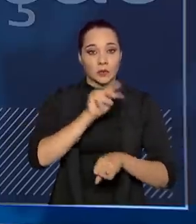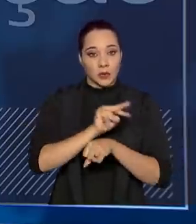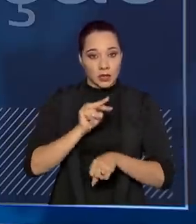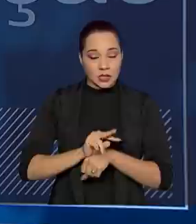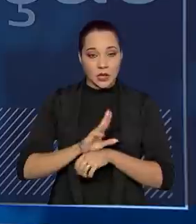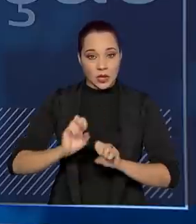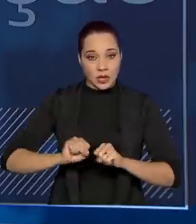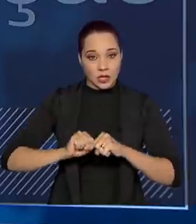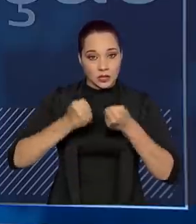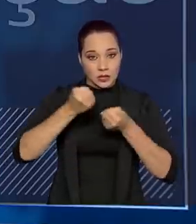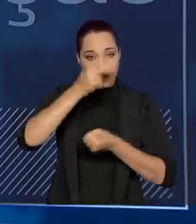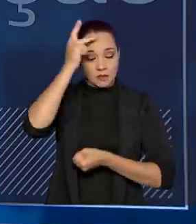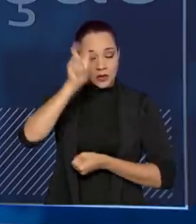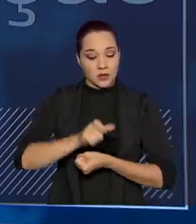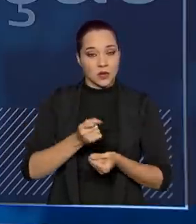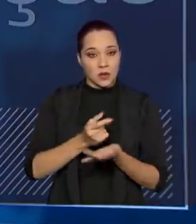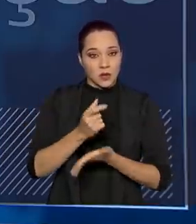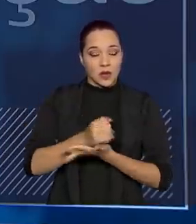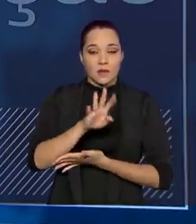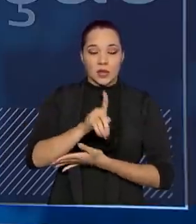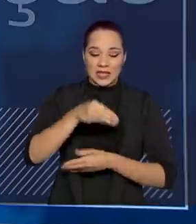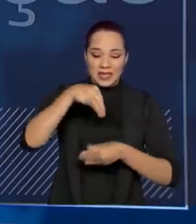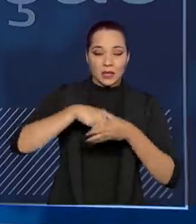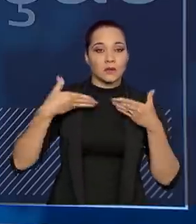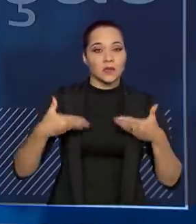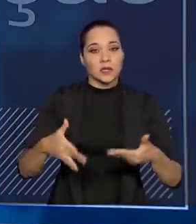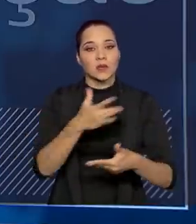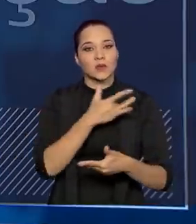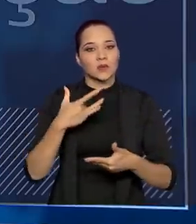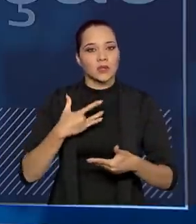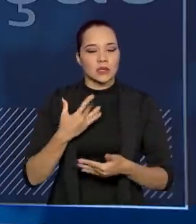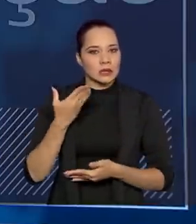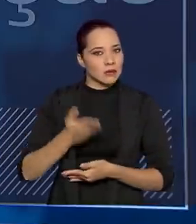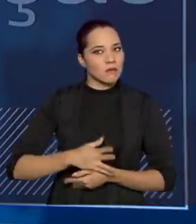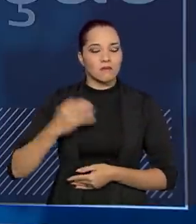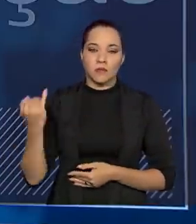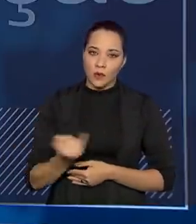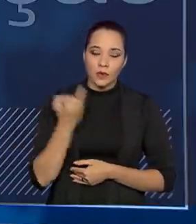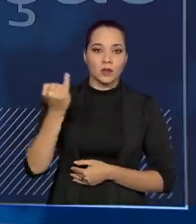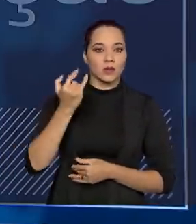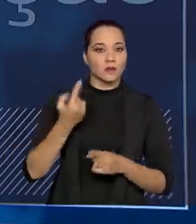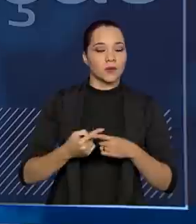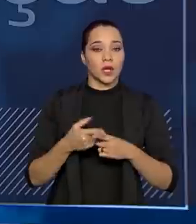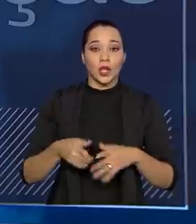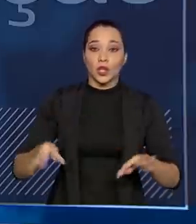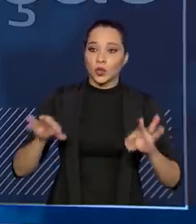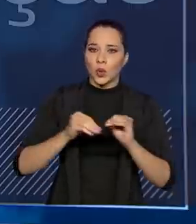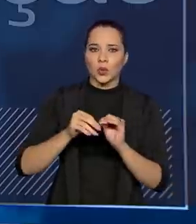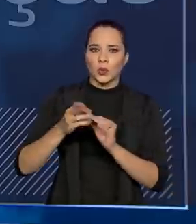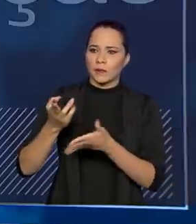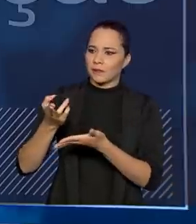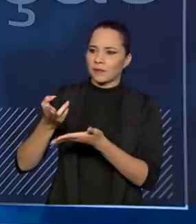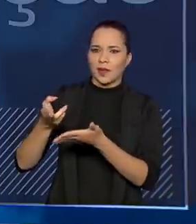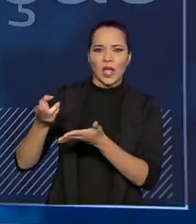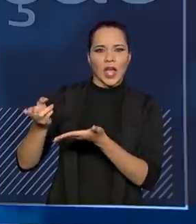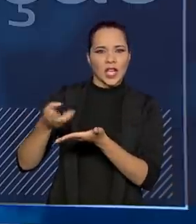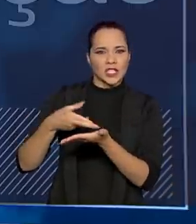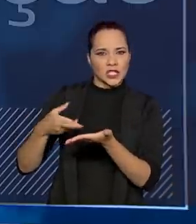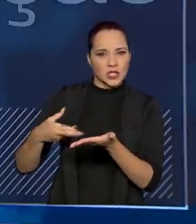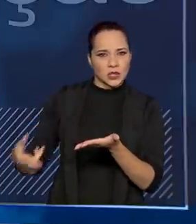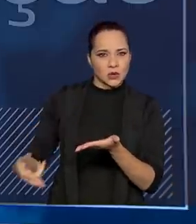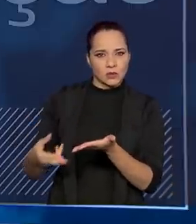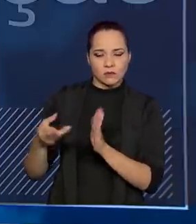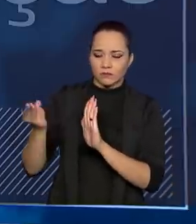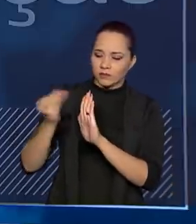Proteção e Defesa do Consumidor do Ministério da Justiça, que para nós ele é muito importante. Por quê? Porque todos os registros que são realizados nesses